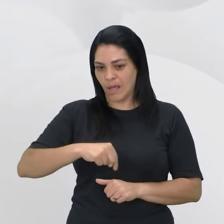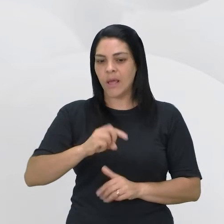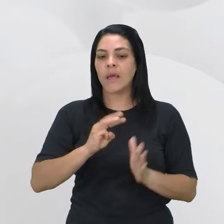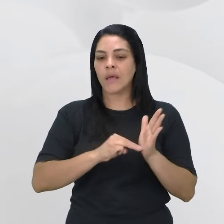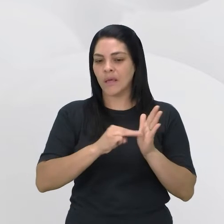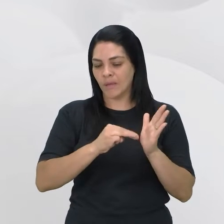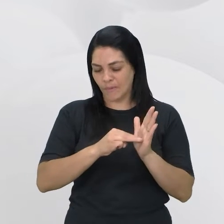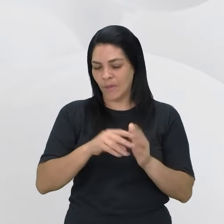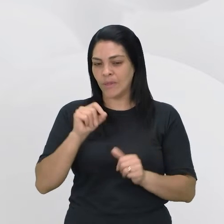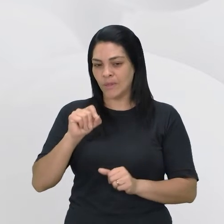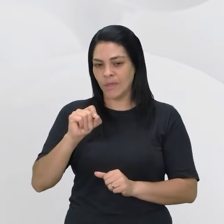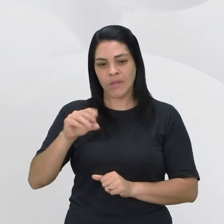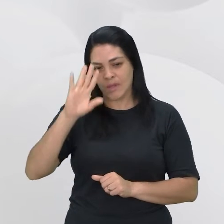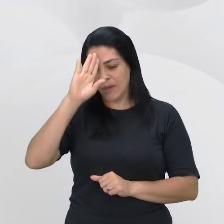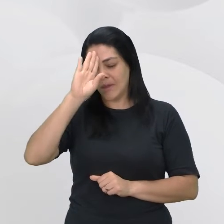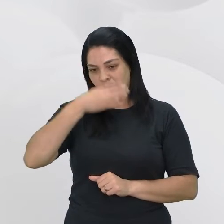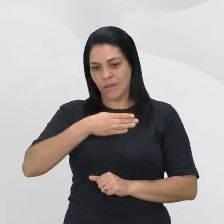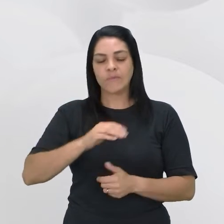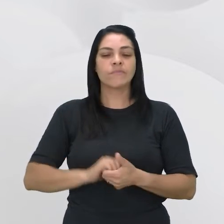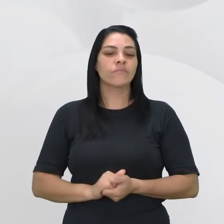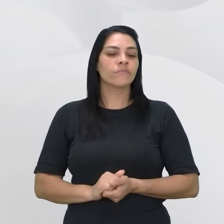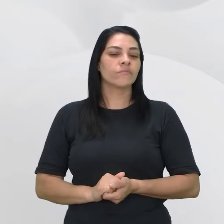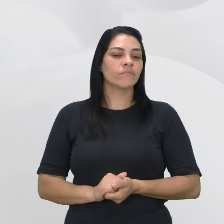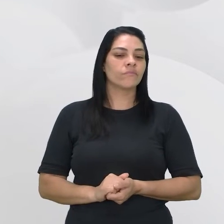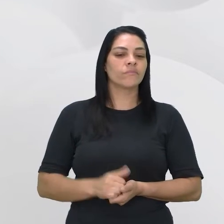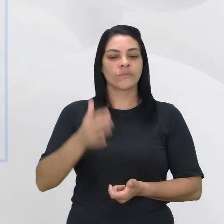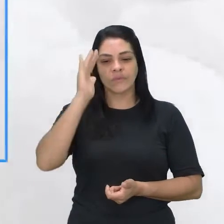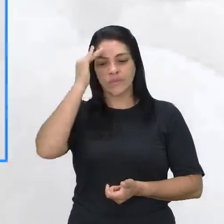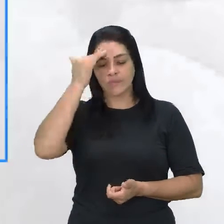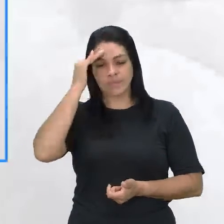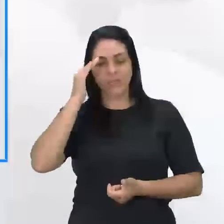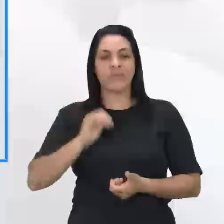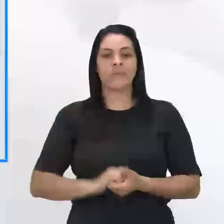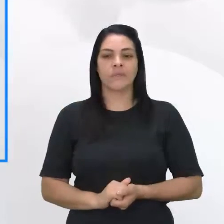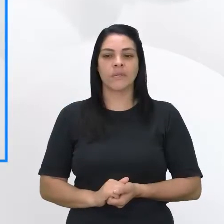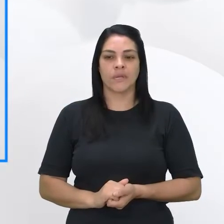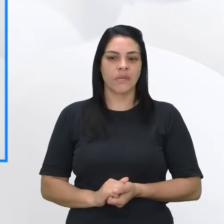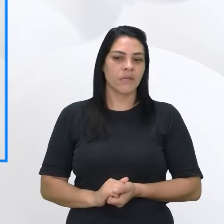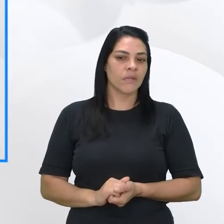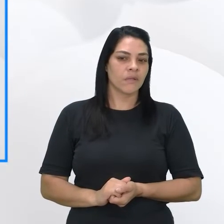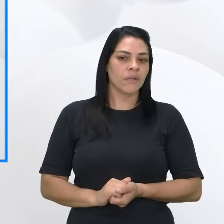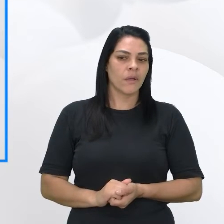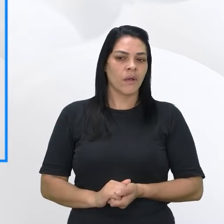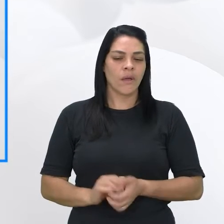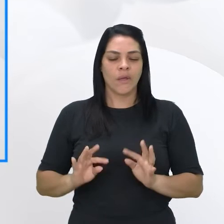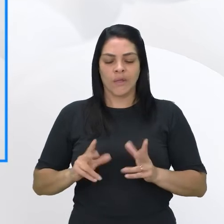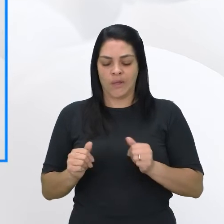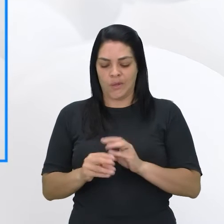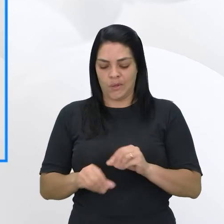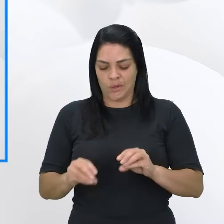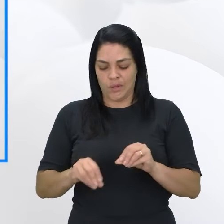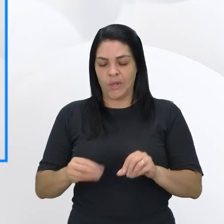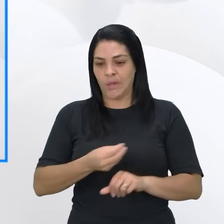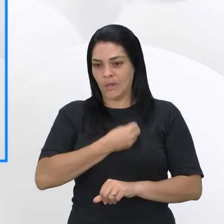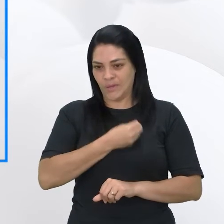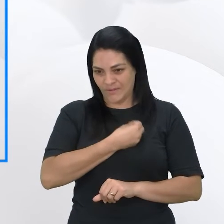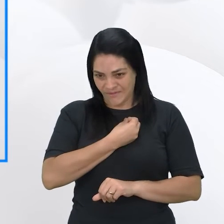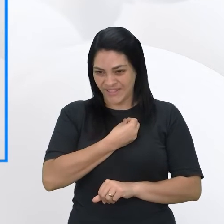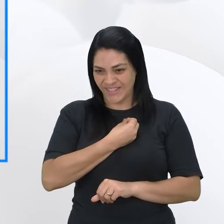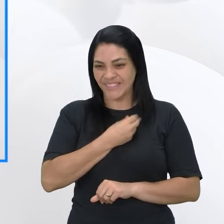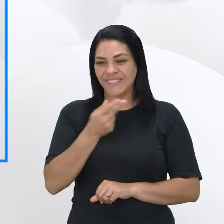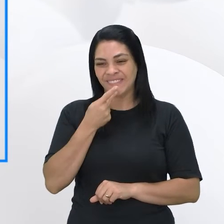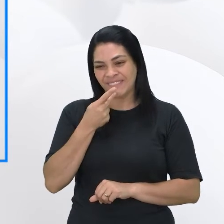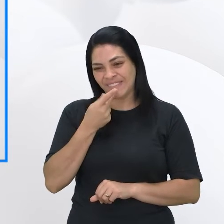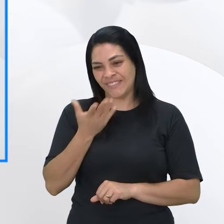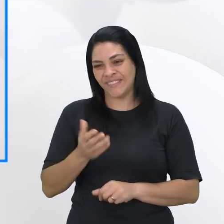enfim, um dos princípios também da permacultura, do entendimento da agricultura orgânica. Então, o solo vivo, como diz Ana